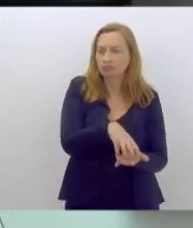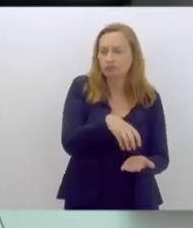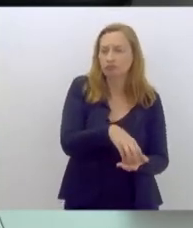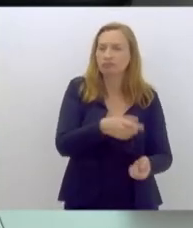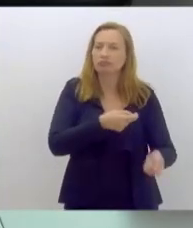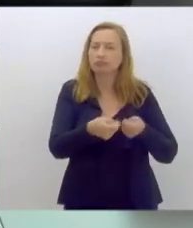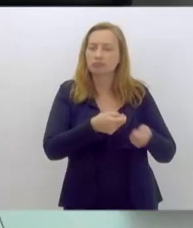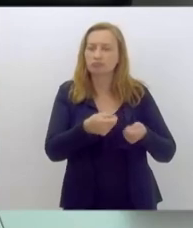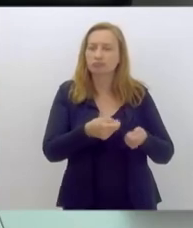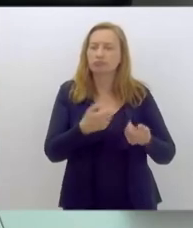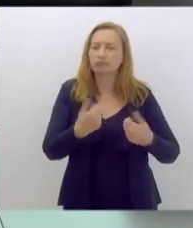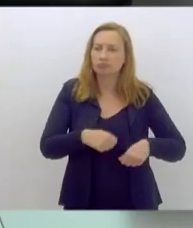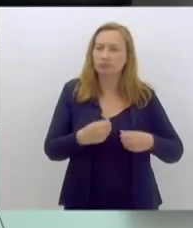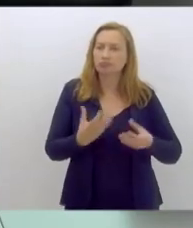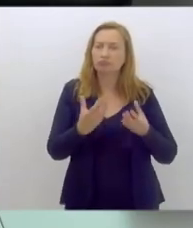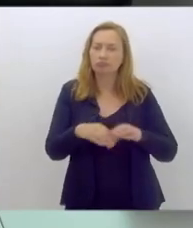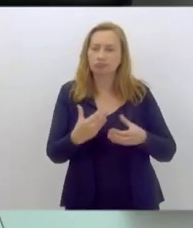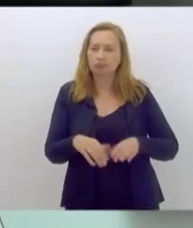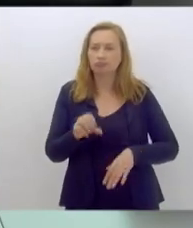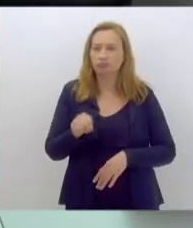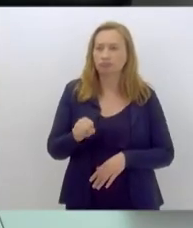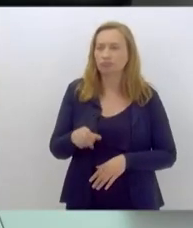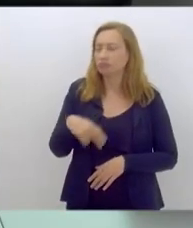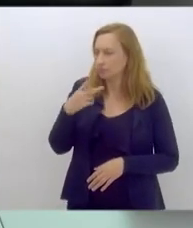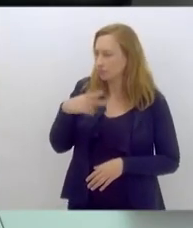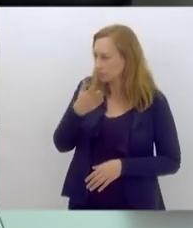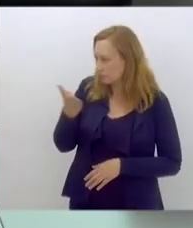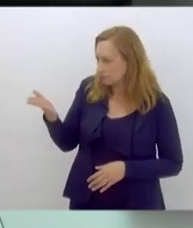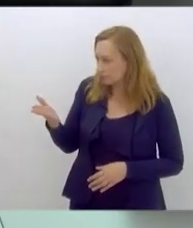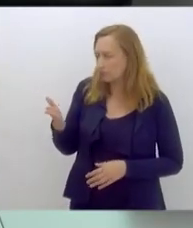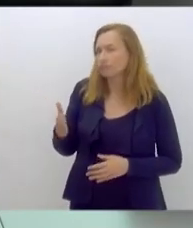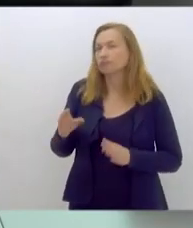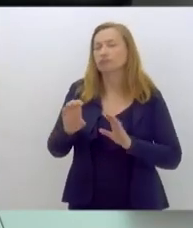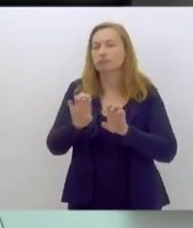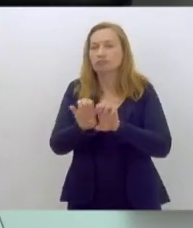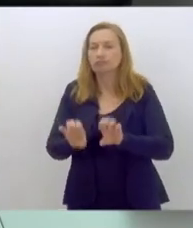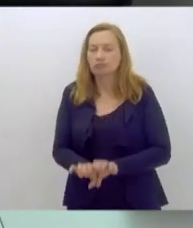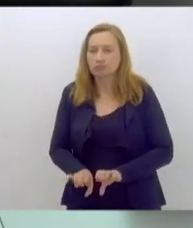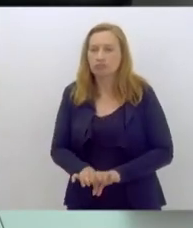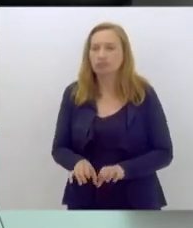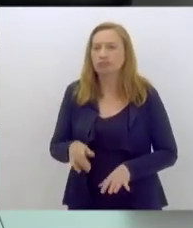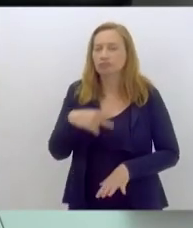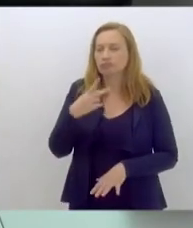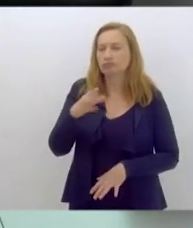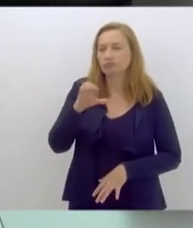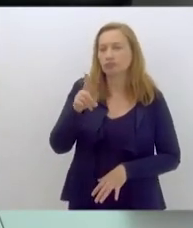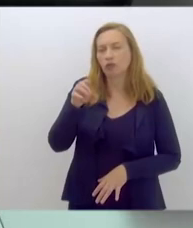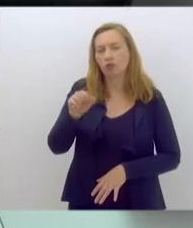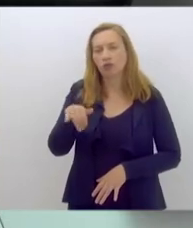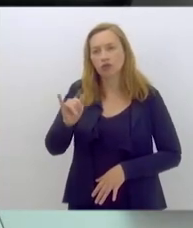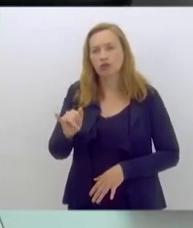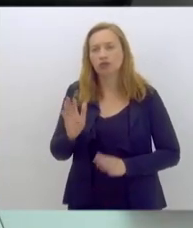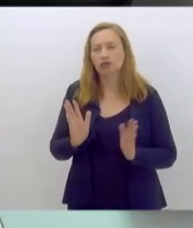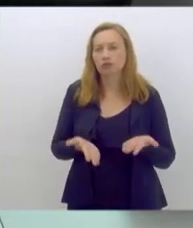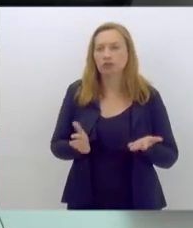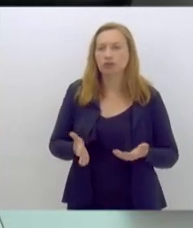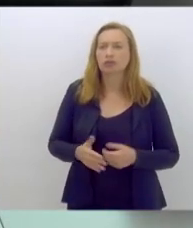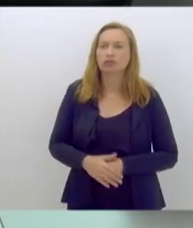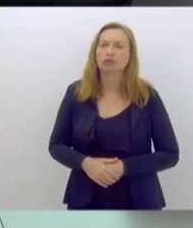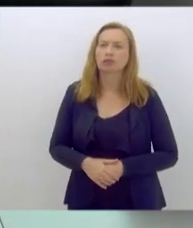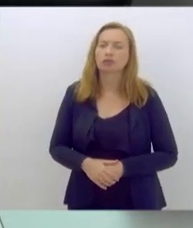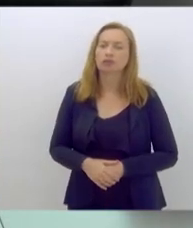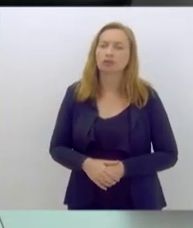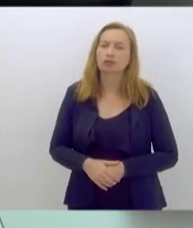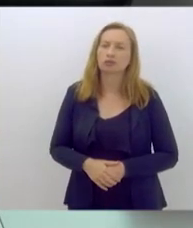sejam funcionário de carreira falei você está falando de estrutura positiva oca né a codin hoje o Caçula